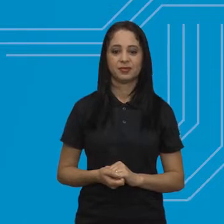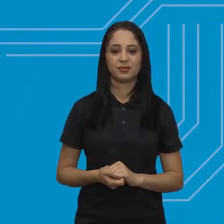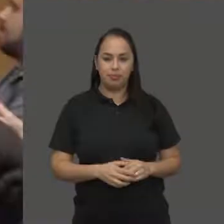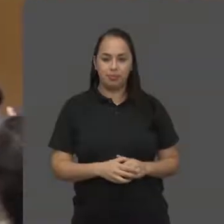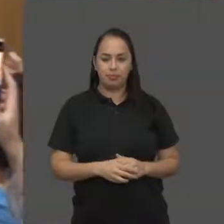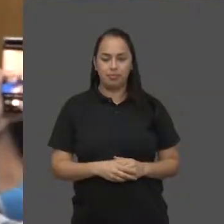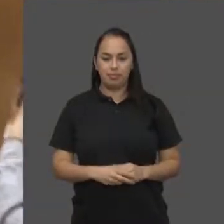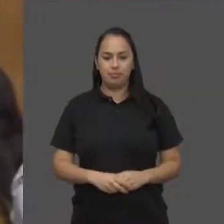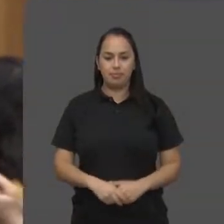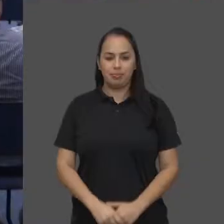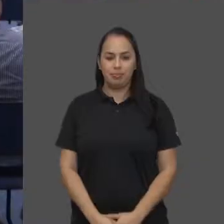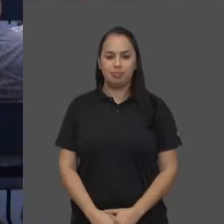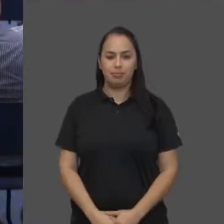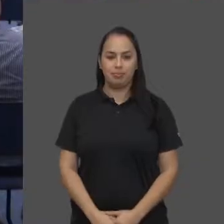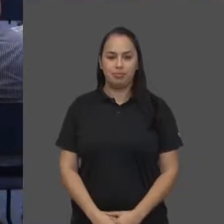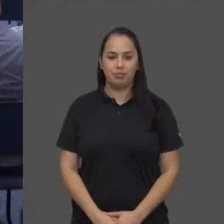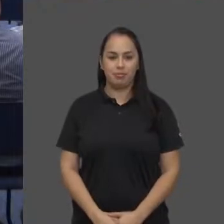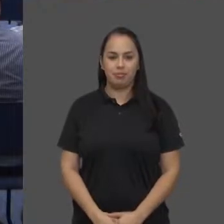executivo